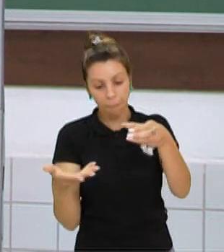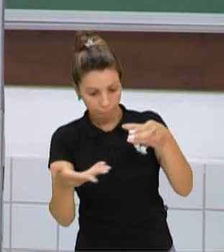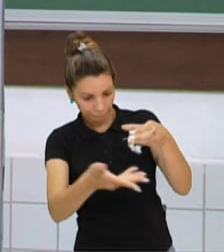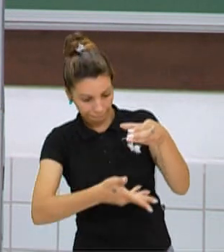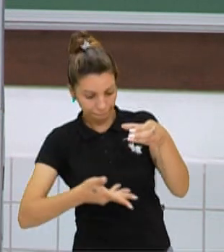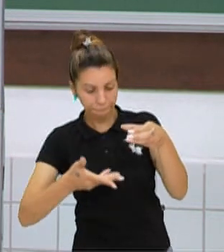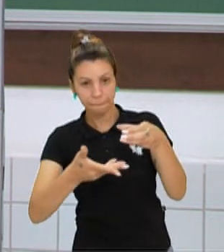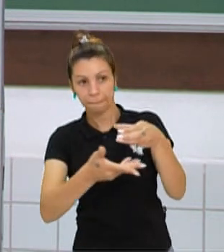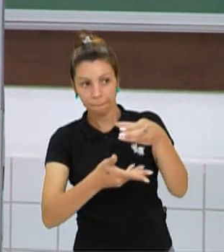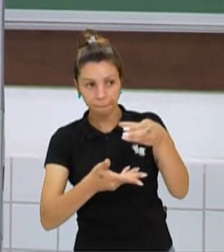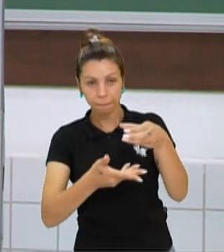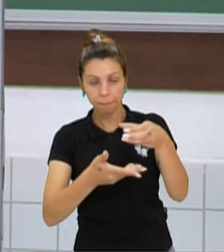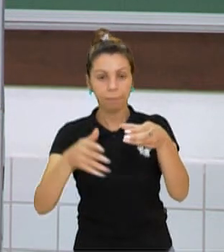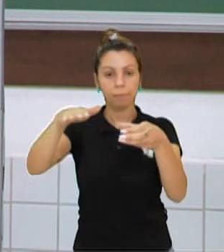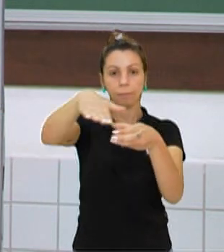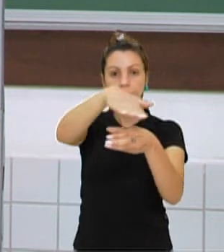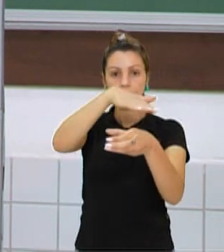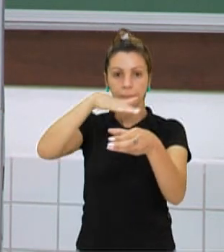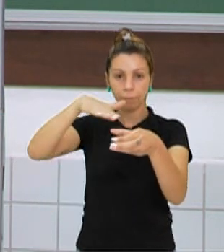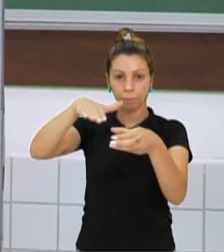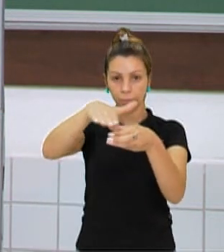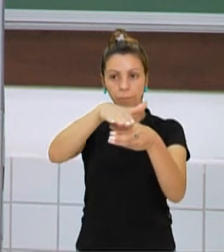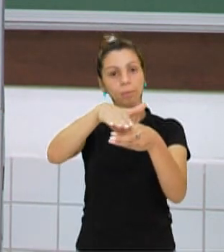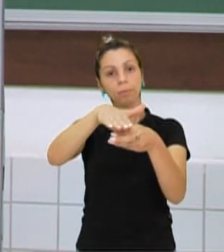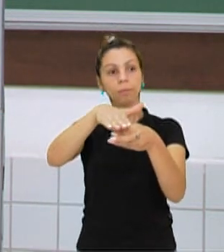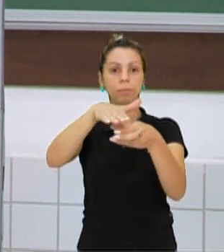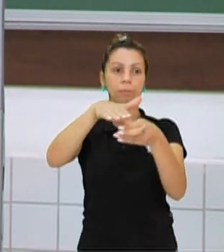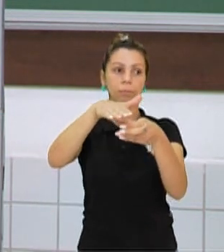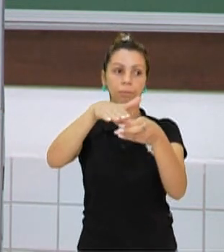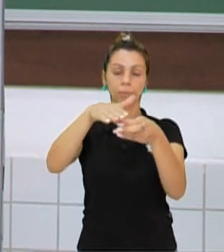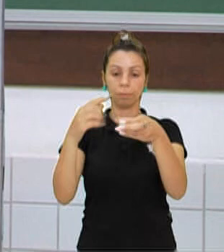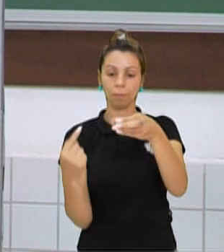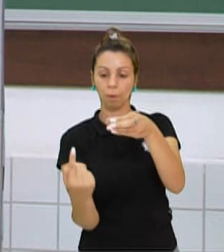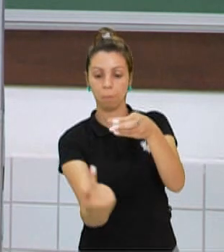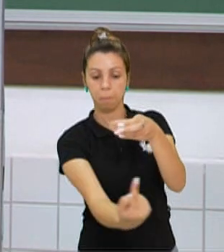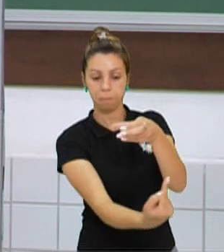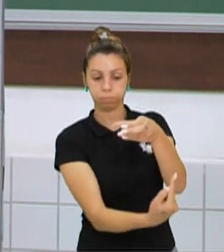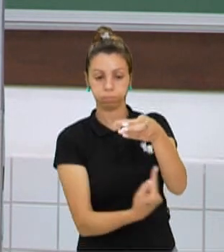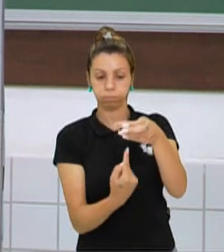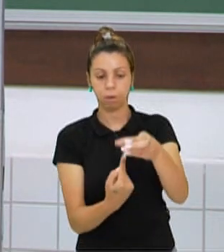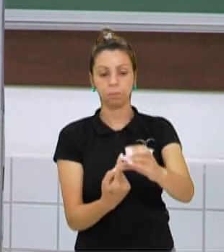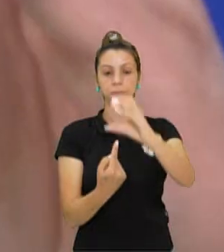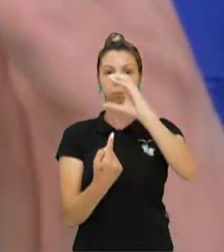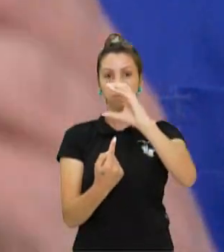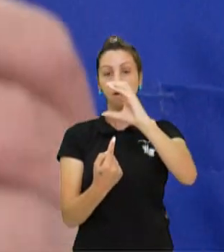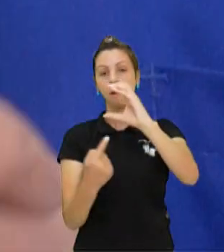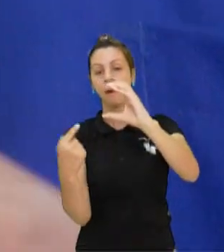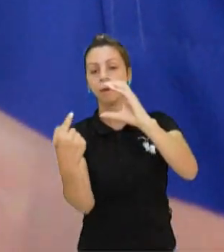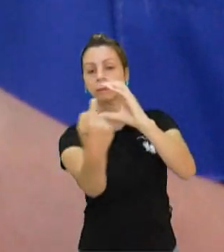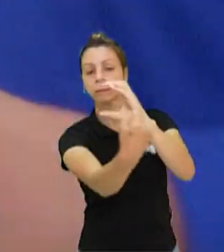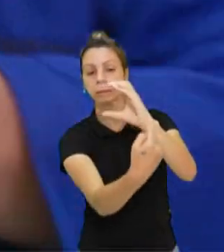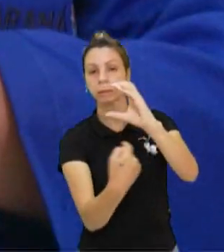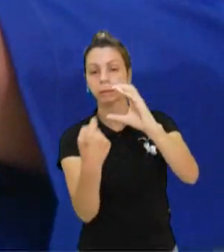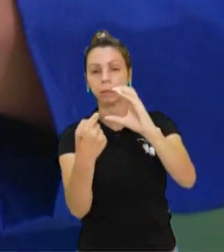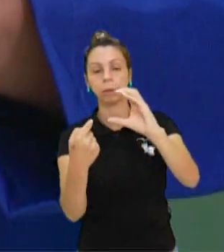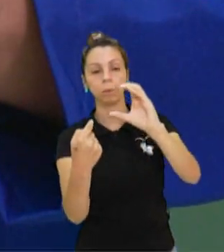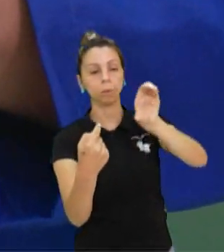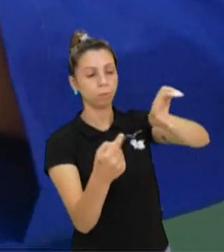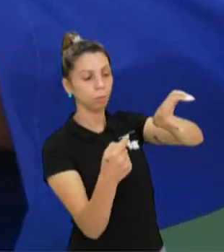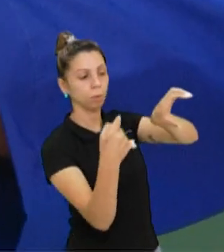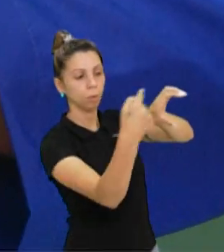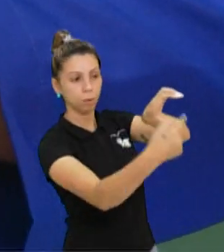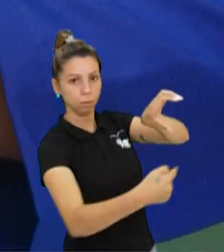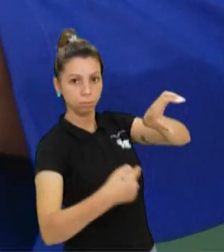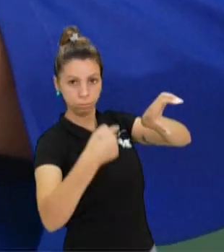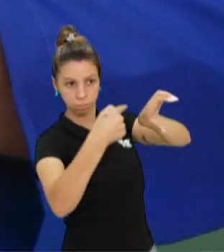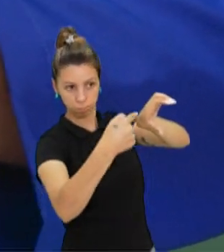base inferior e a base superior do meu cilindro são círculos, ok? Então tem um círculo aqui na parte inferior, aqui um círculo